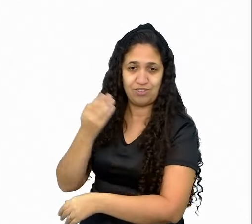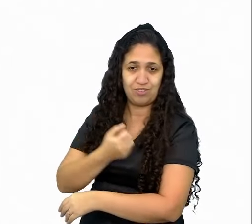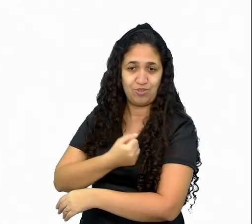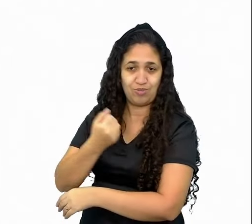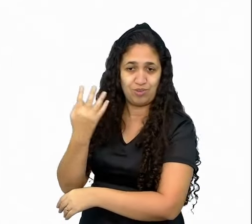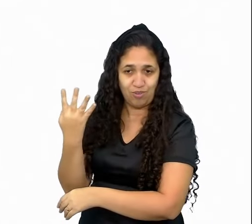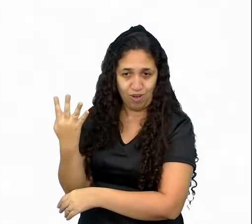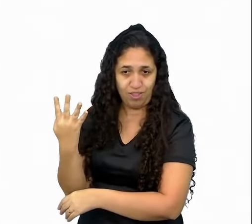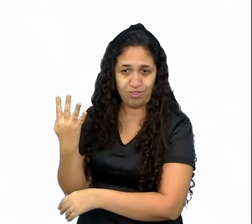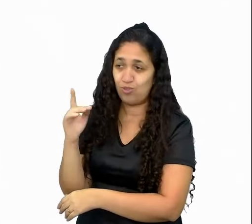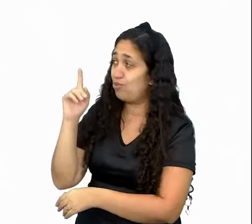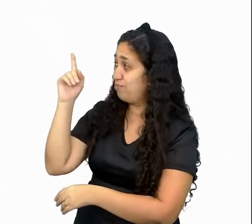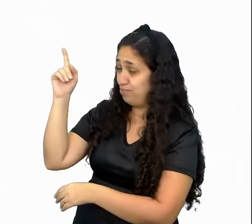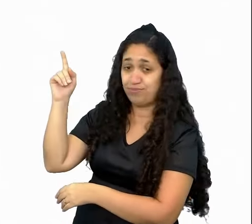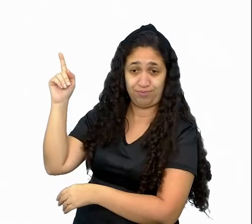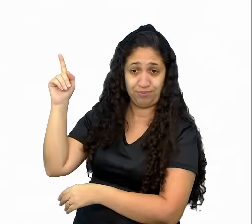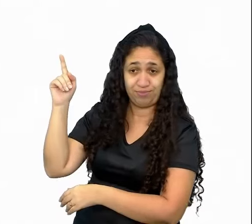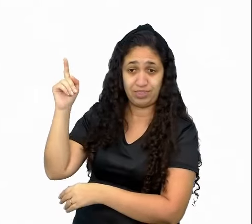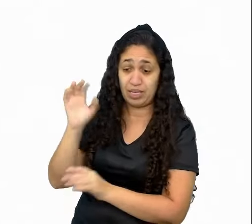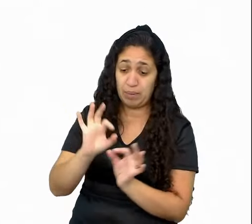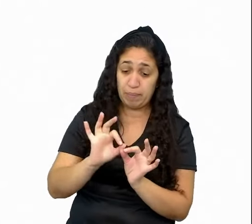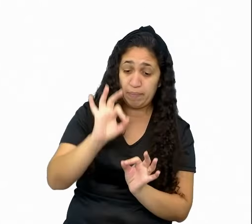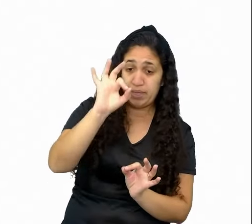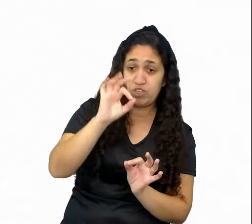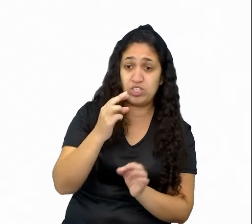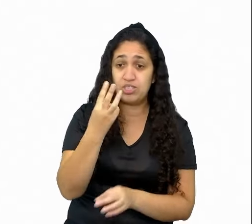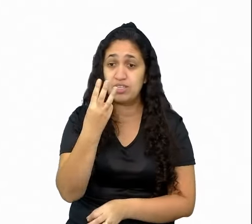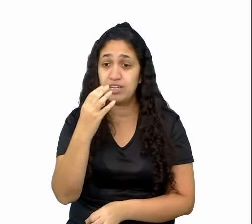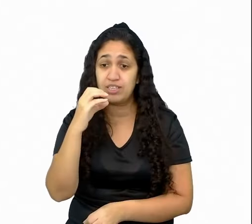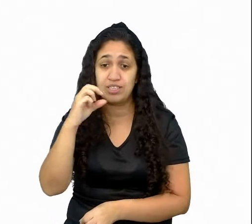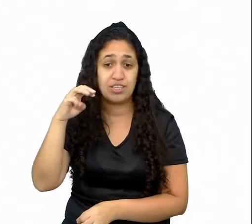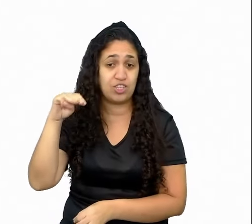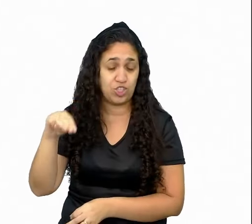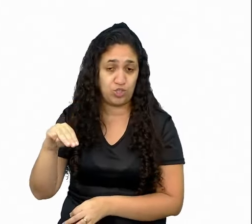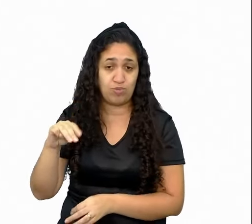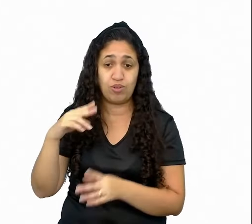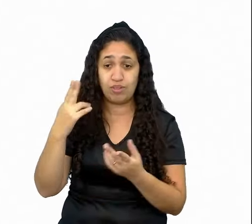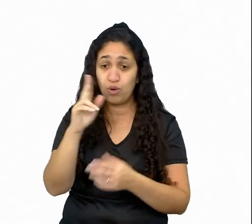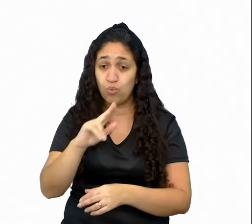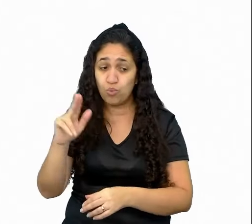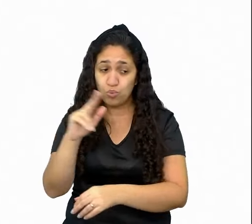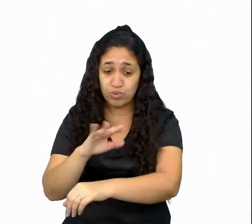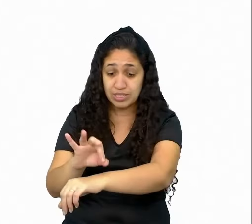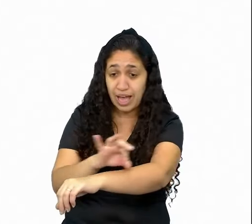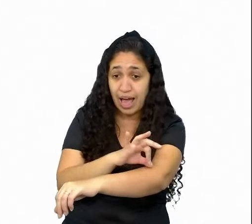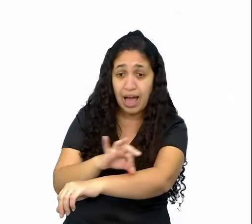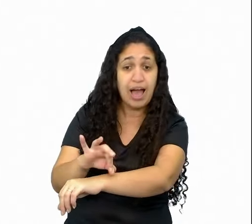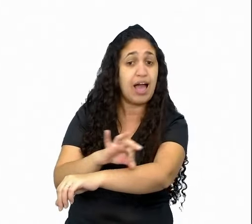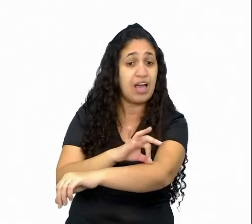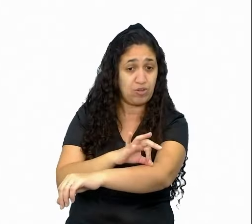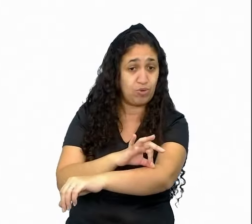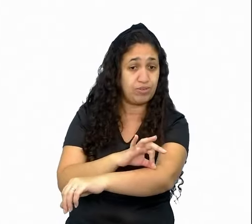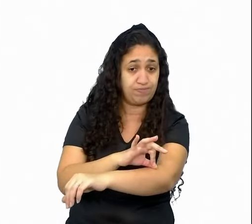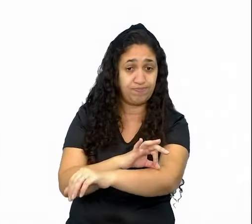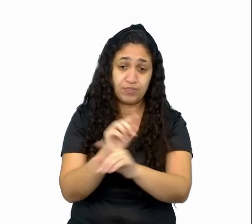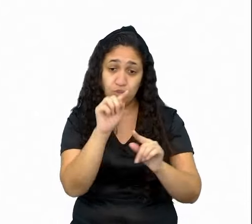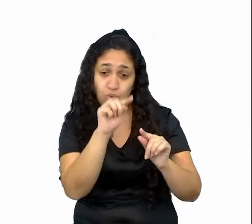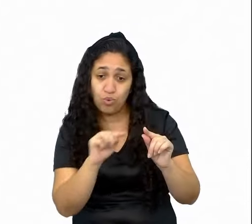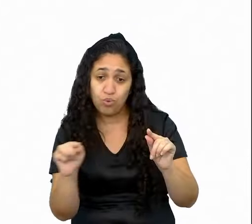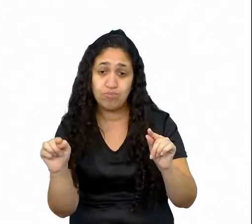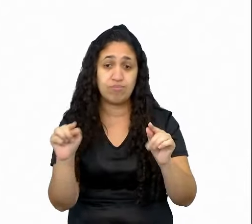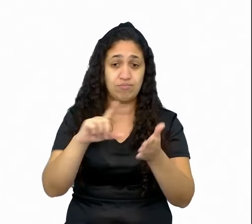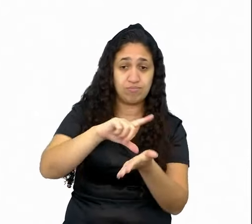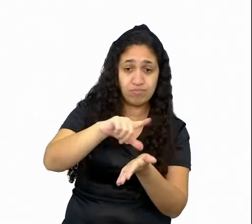um quadrado de lado de 3 centímetros, construído com régua e compasso, né? Então, aqui